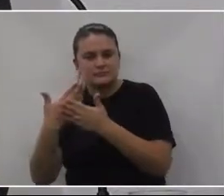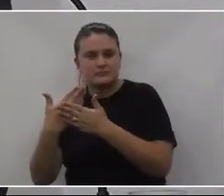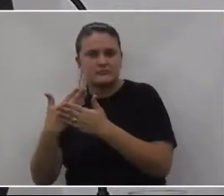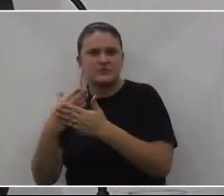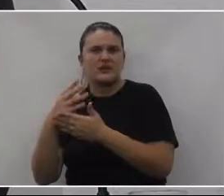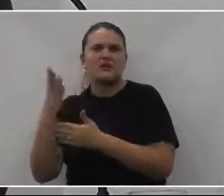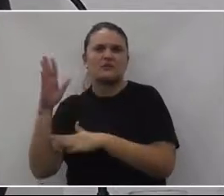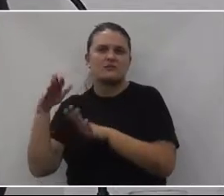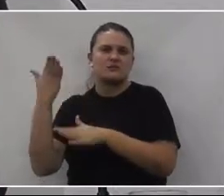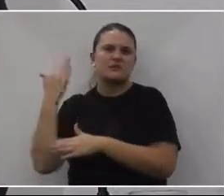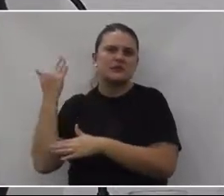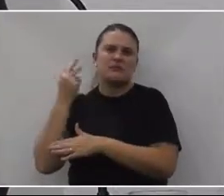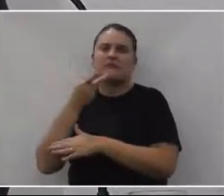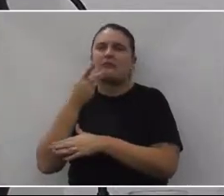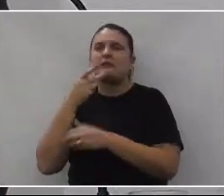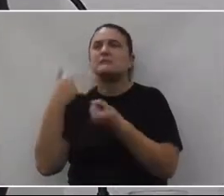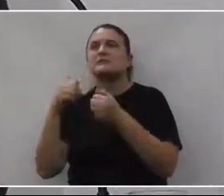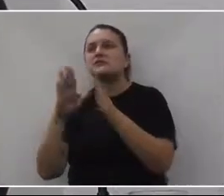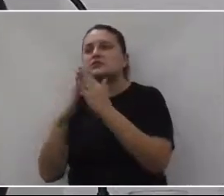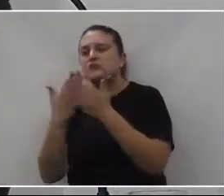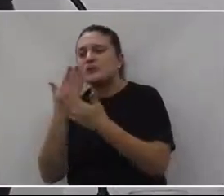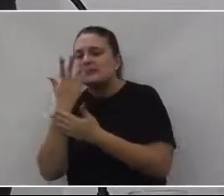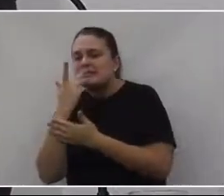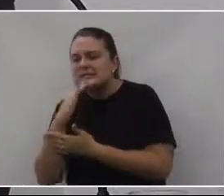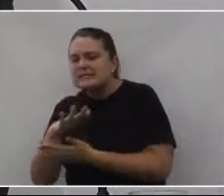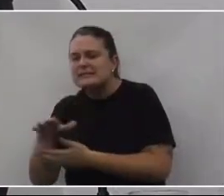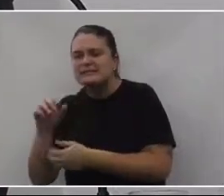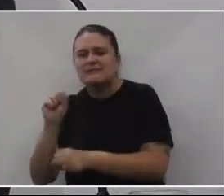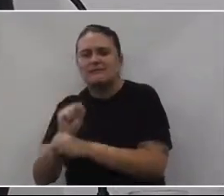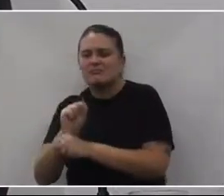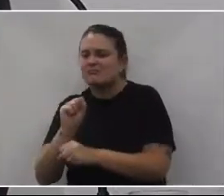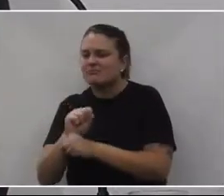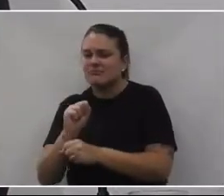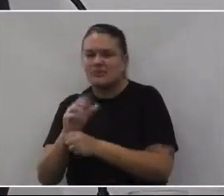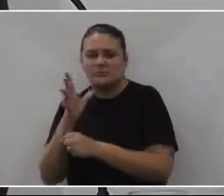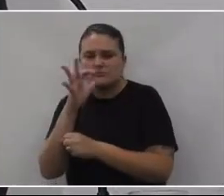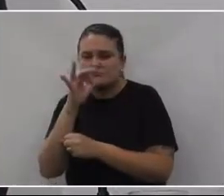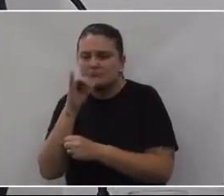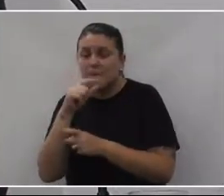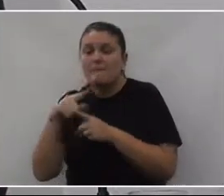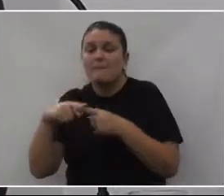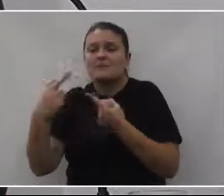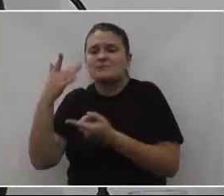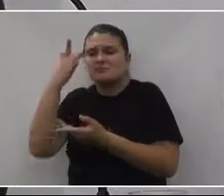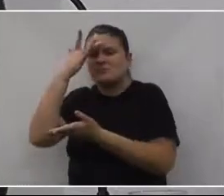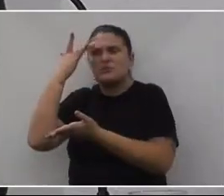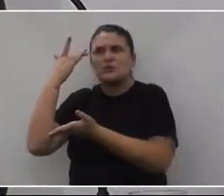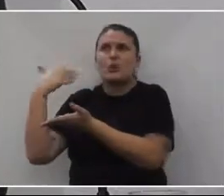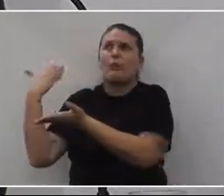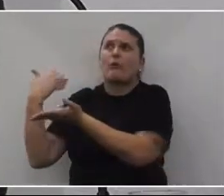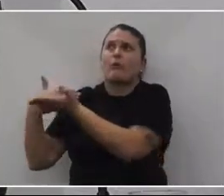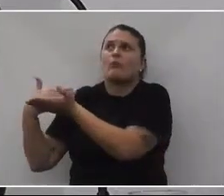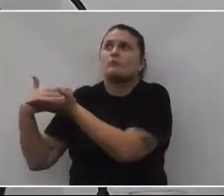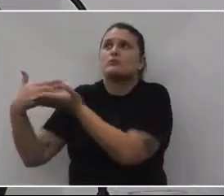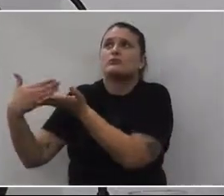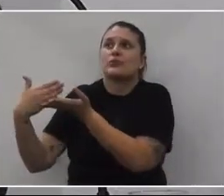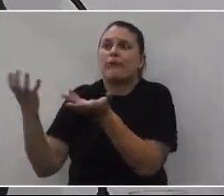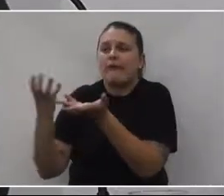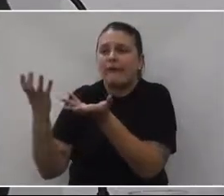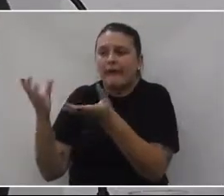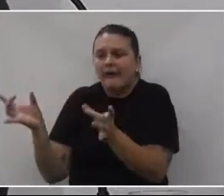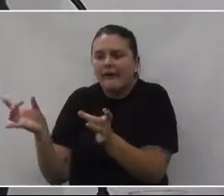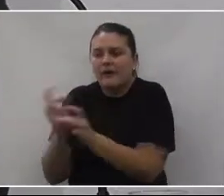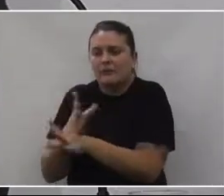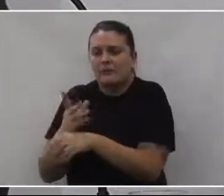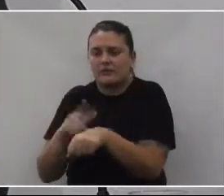se fala de centros de educação infantil que estão parados, mas foi iniciado por alguém que queria ter concluído